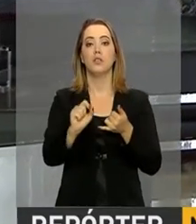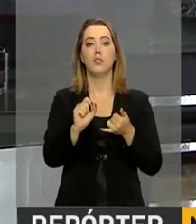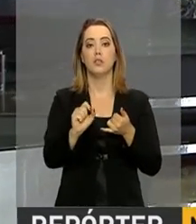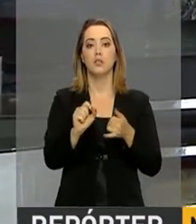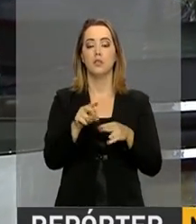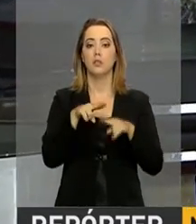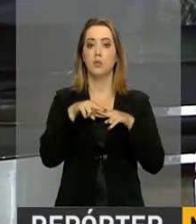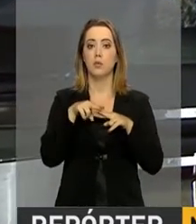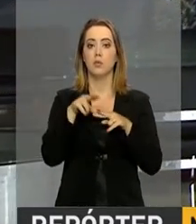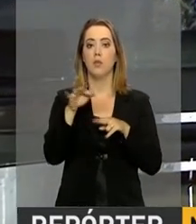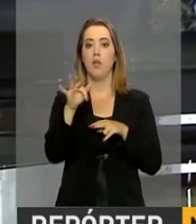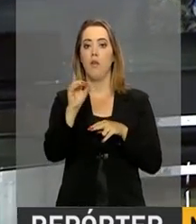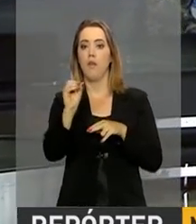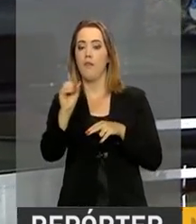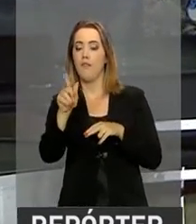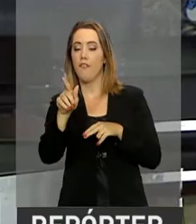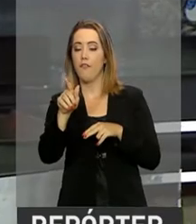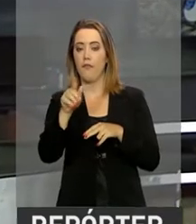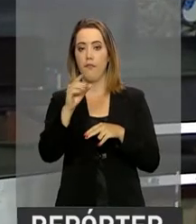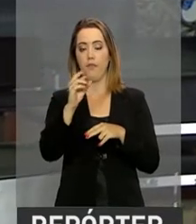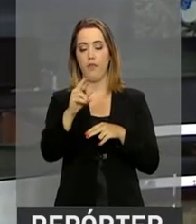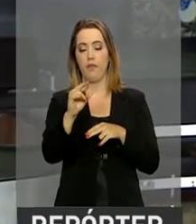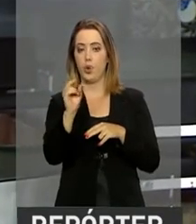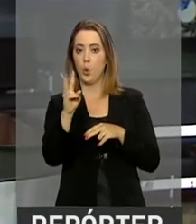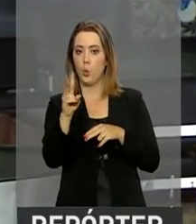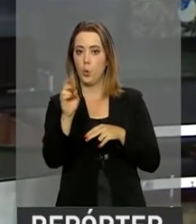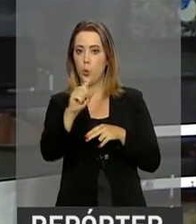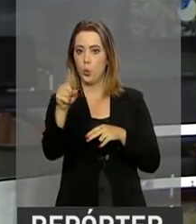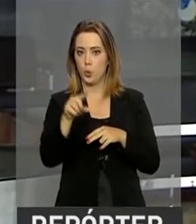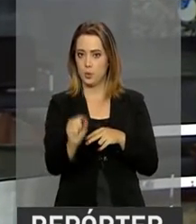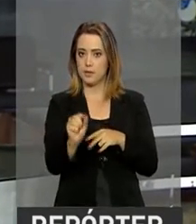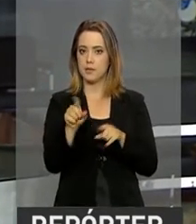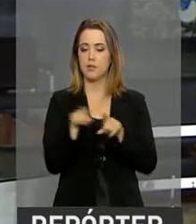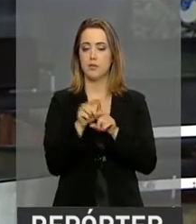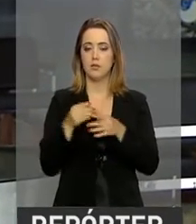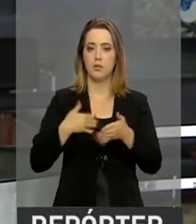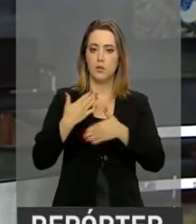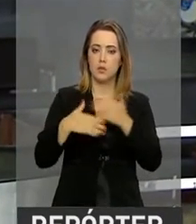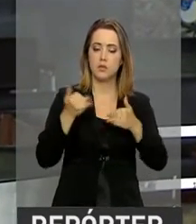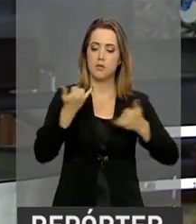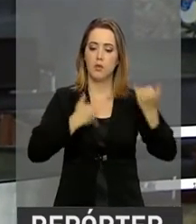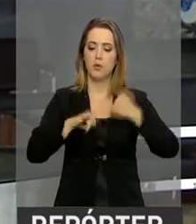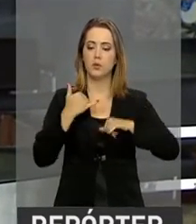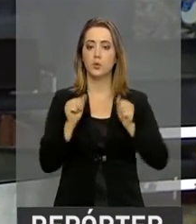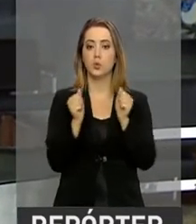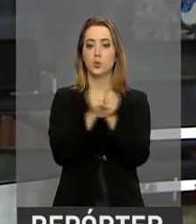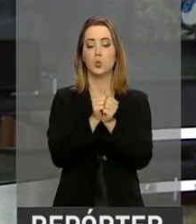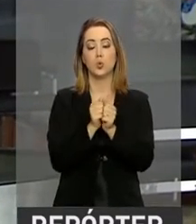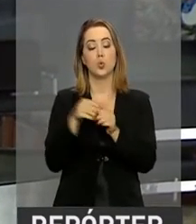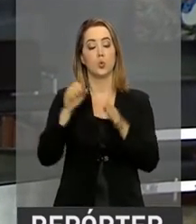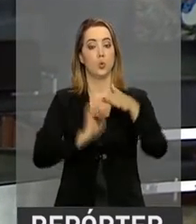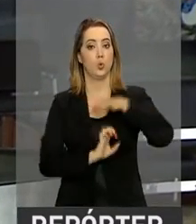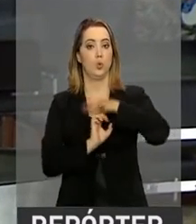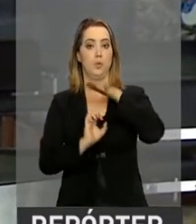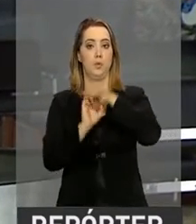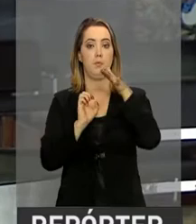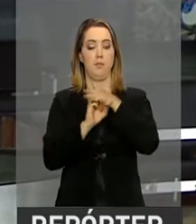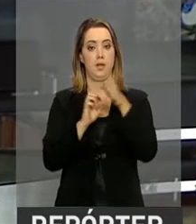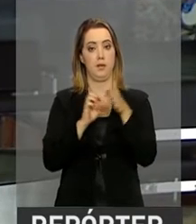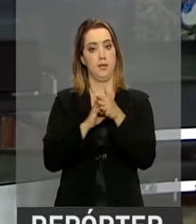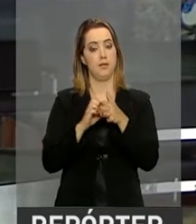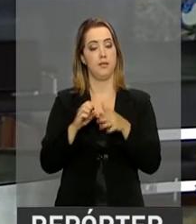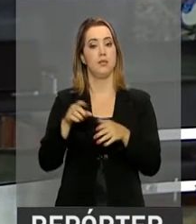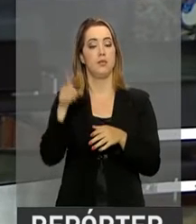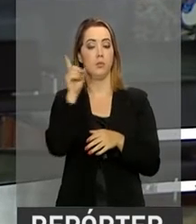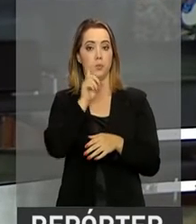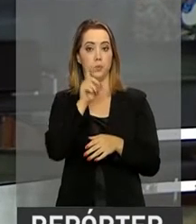pela Fiocruz Biomanguinhos, que pertence ao Ministério da Saúde e uma empresa norte-americana, e deve estar disponível na rede